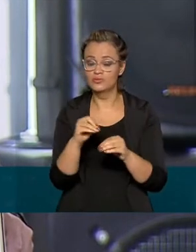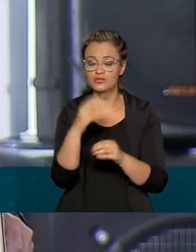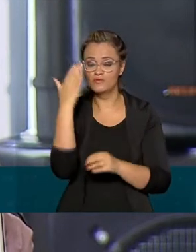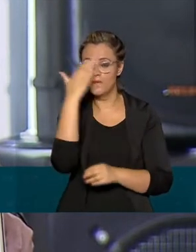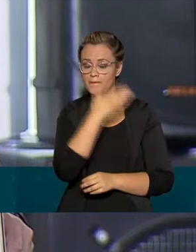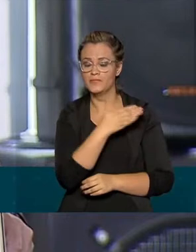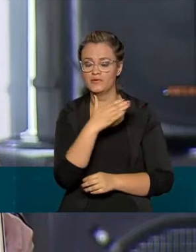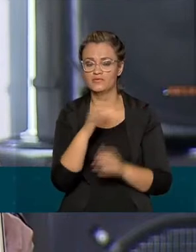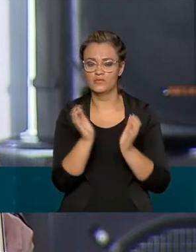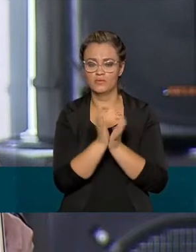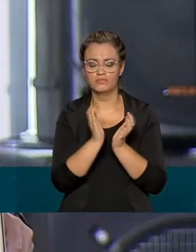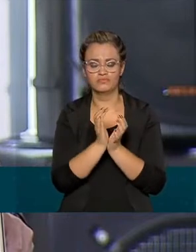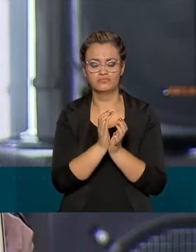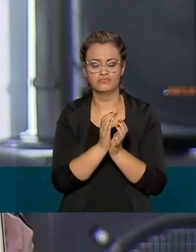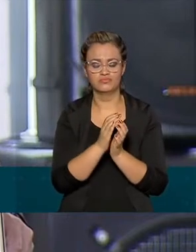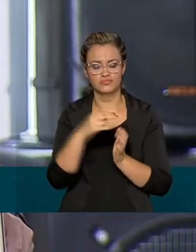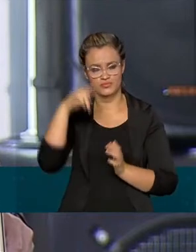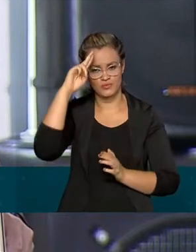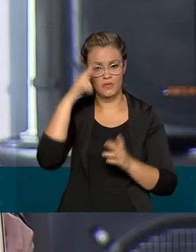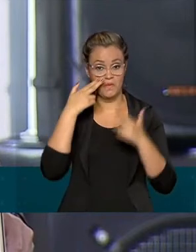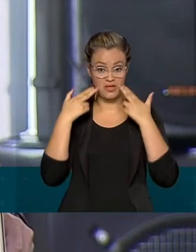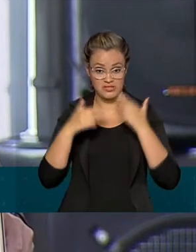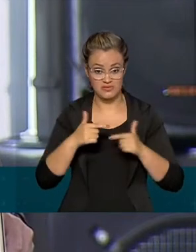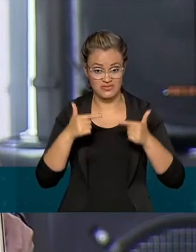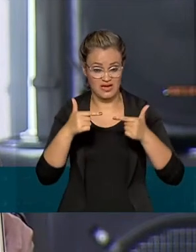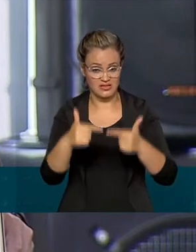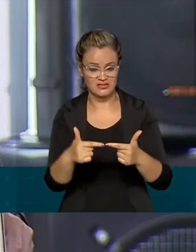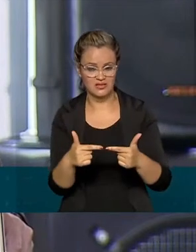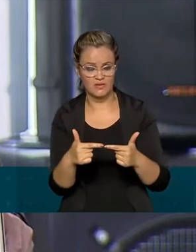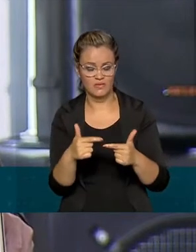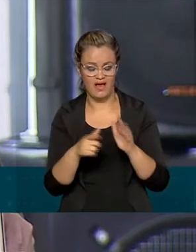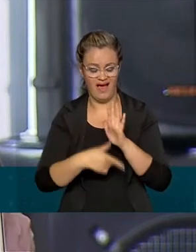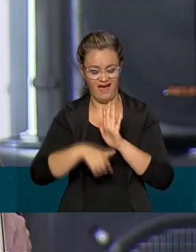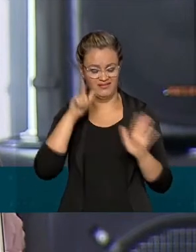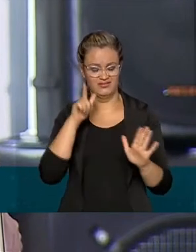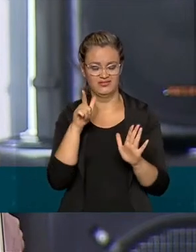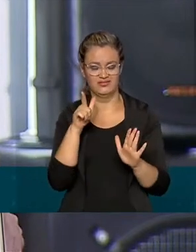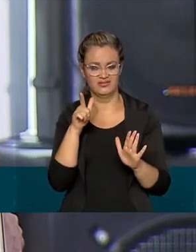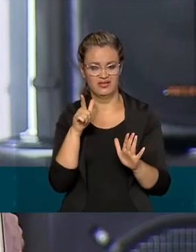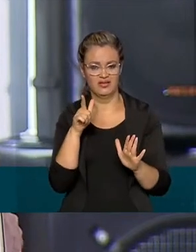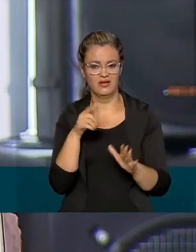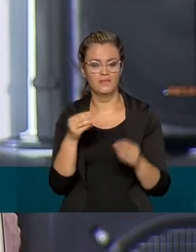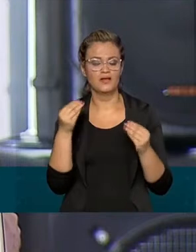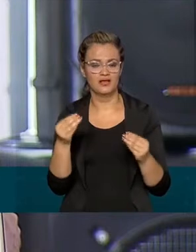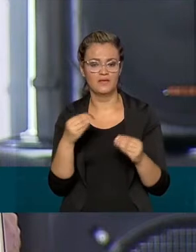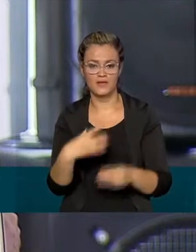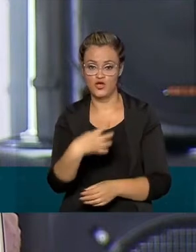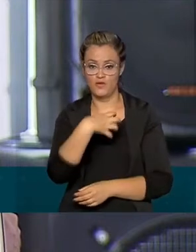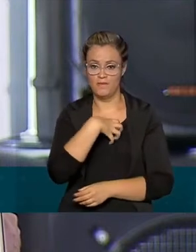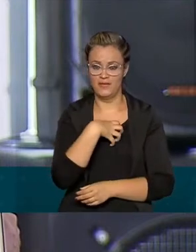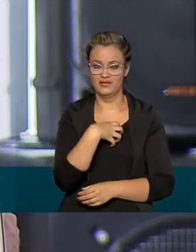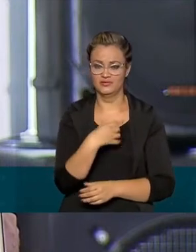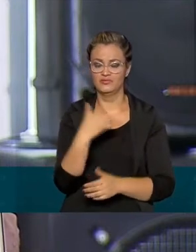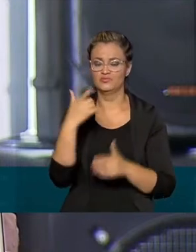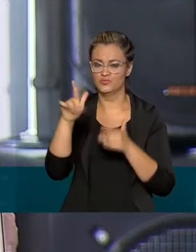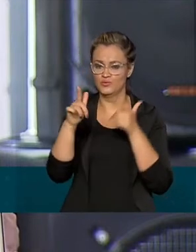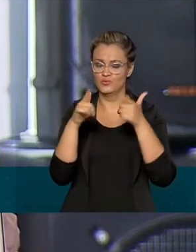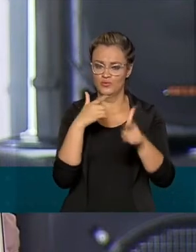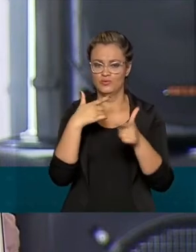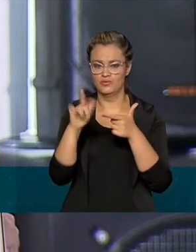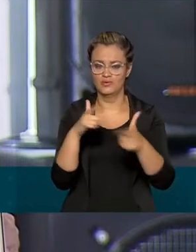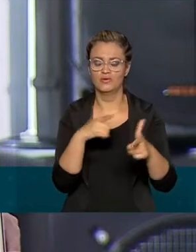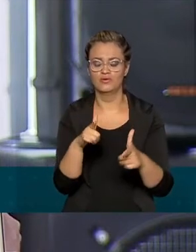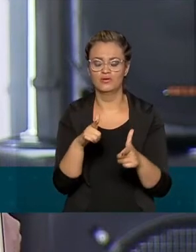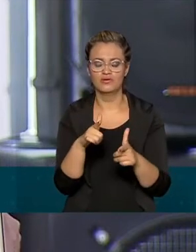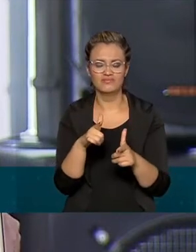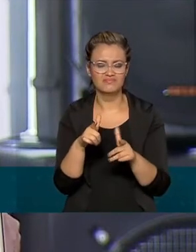ao Comando do Exército a tomada de ações de forma antecipada para que os impactos à operacionalidade fossem